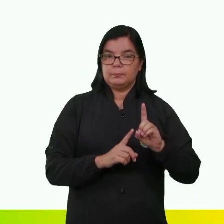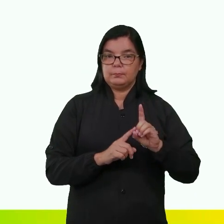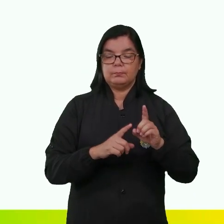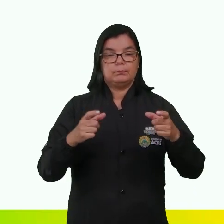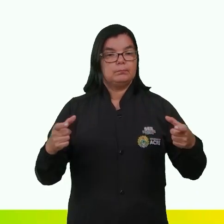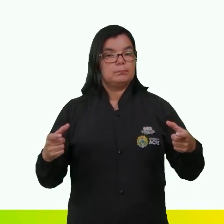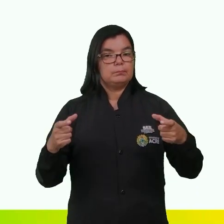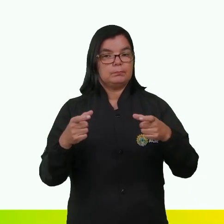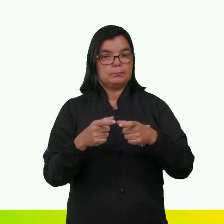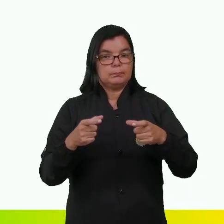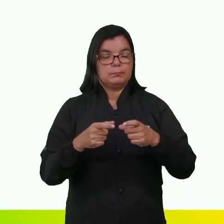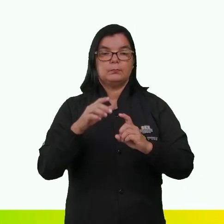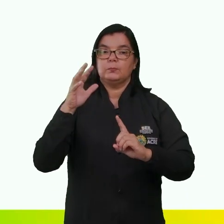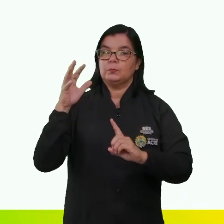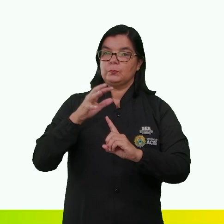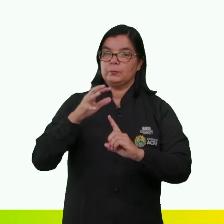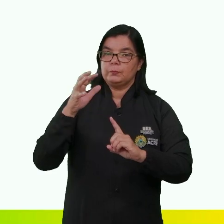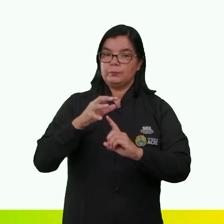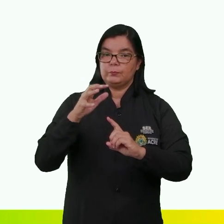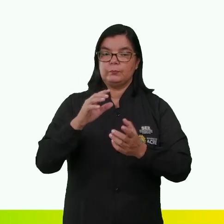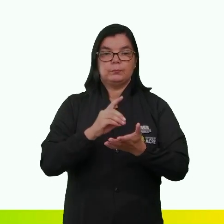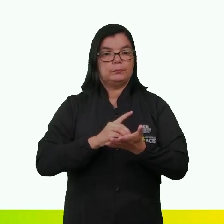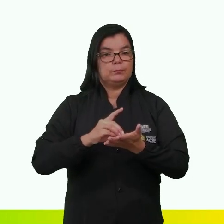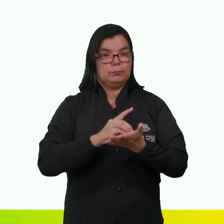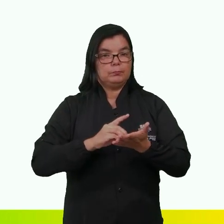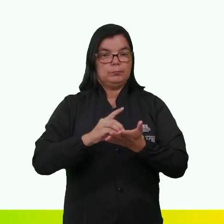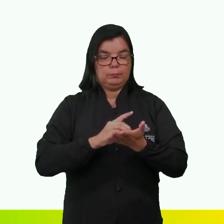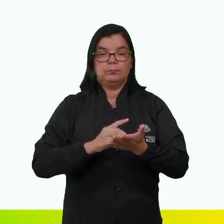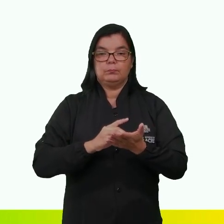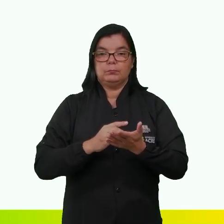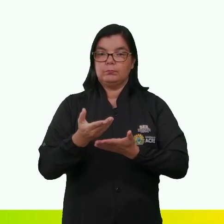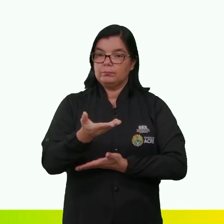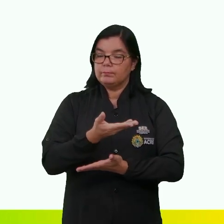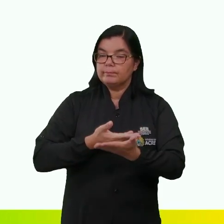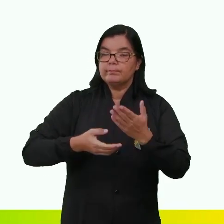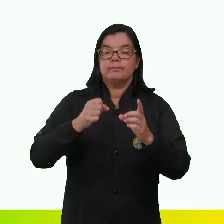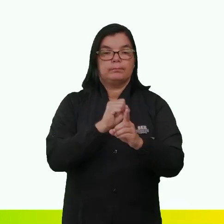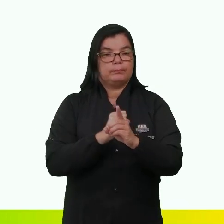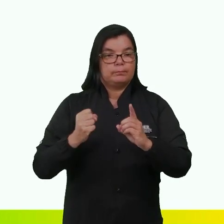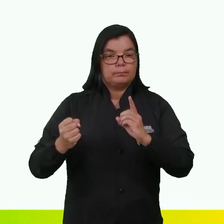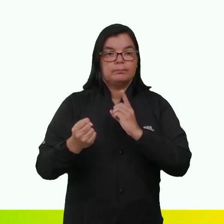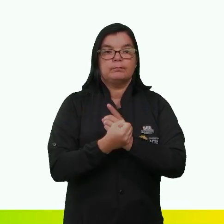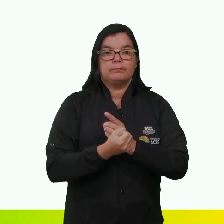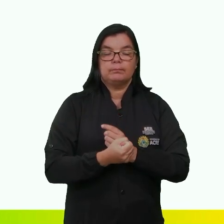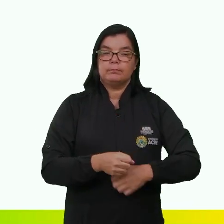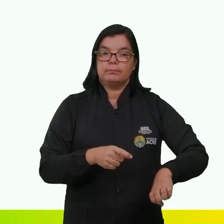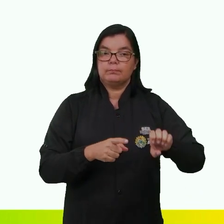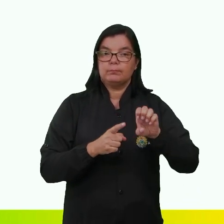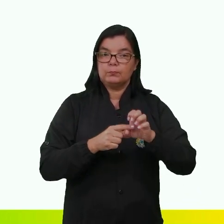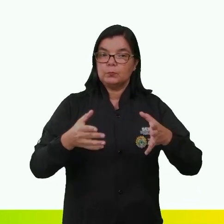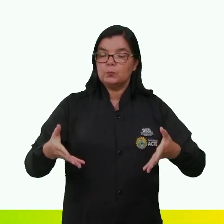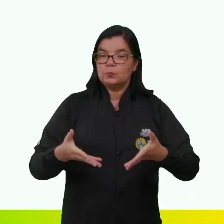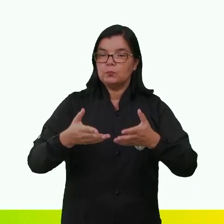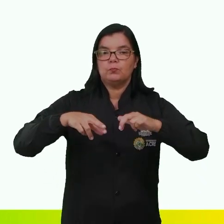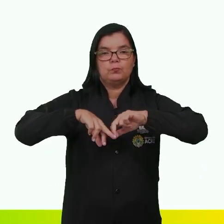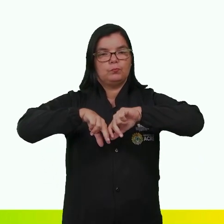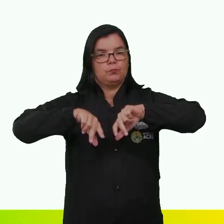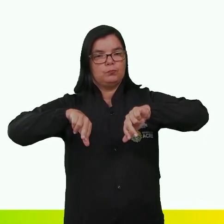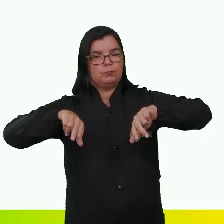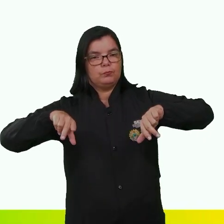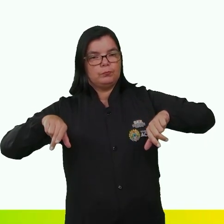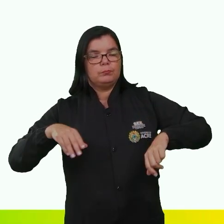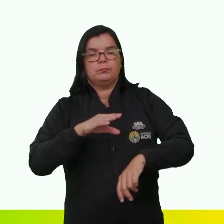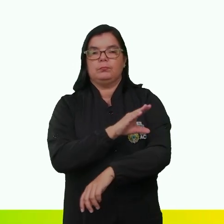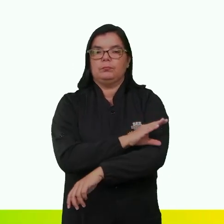Letra D, a redução da influência da mídia nas relações sociais. E letra E, o estímulo